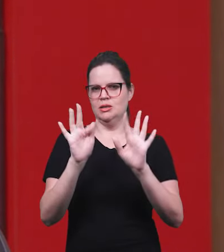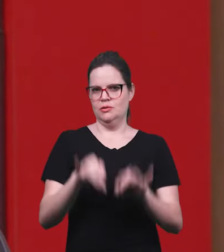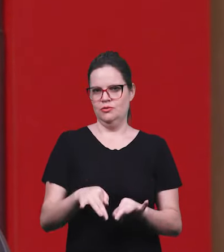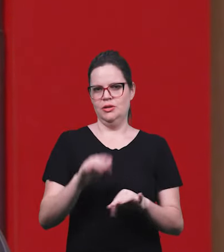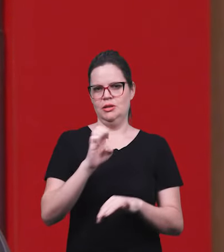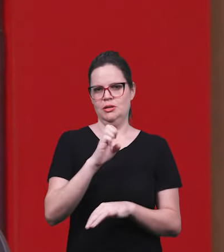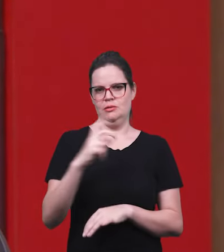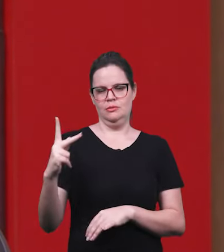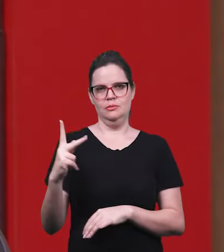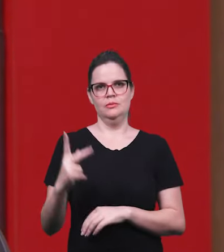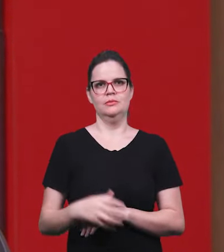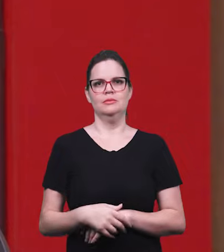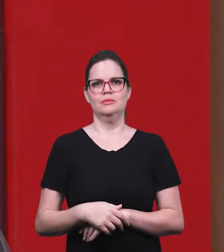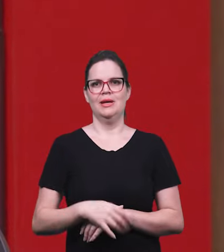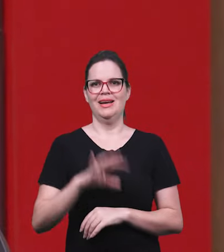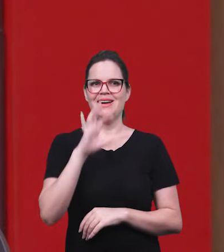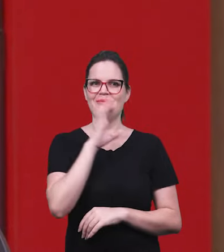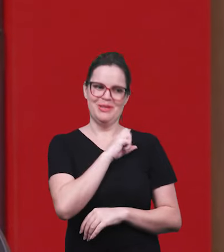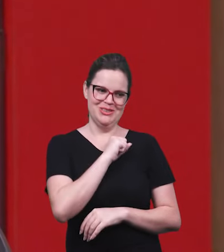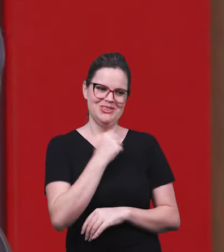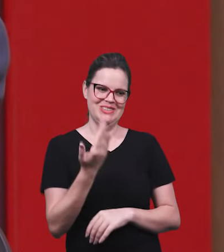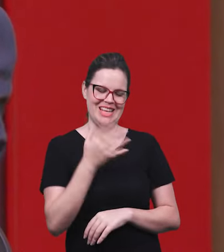um episódio, né, passa rápido,